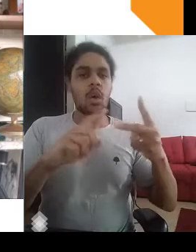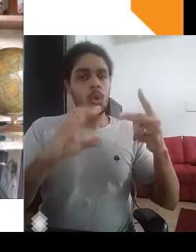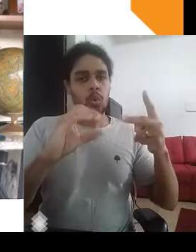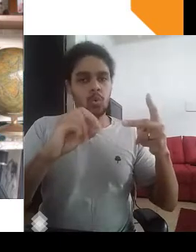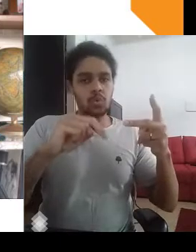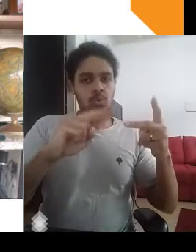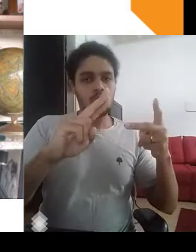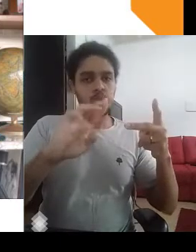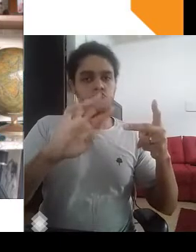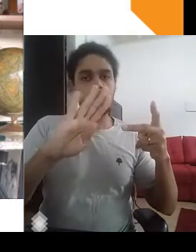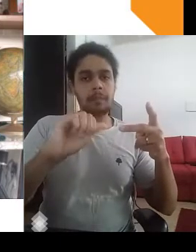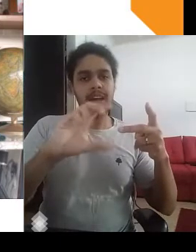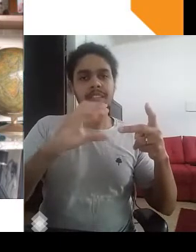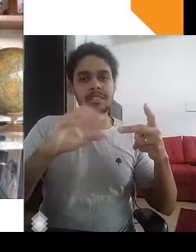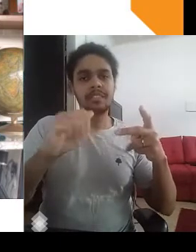integração funcional,